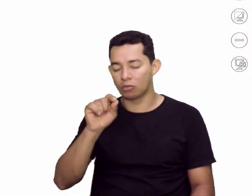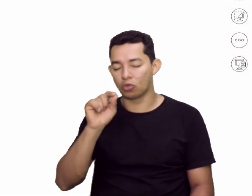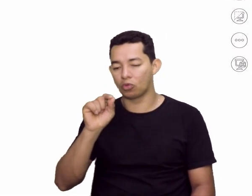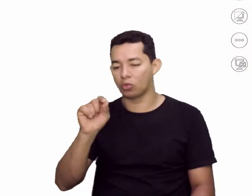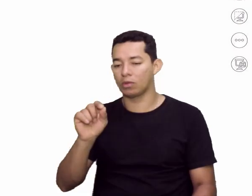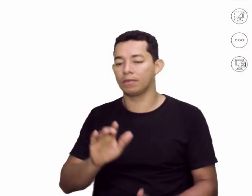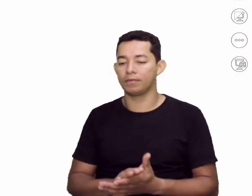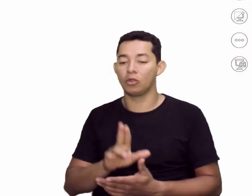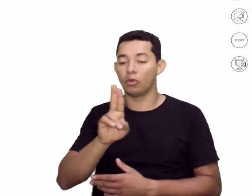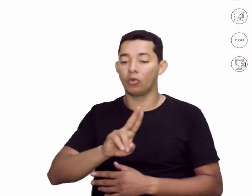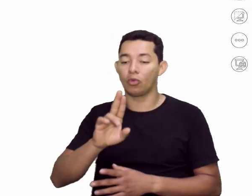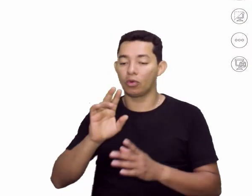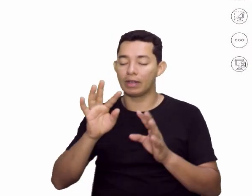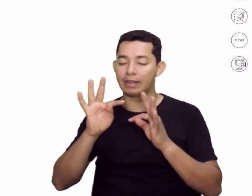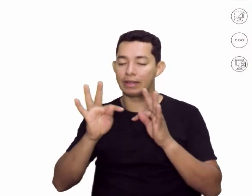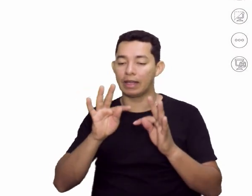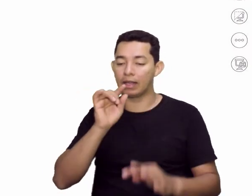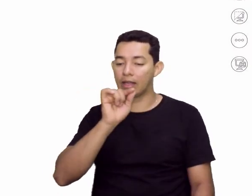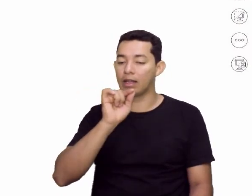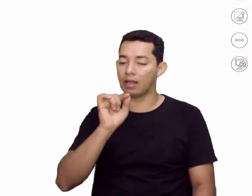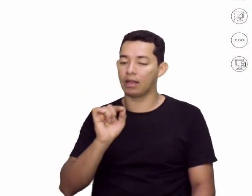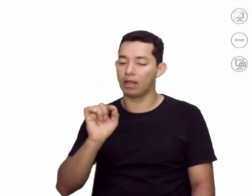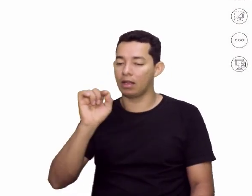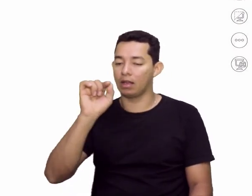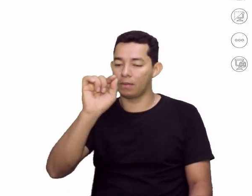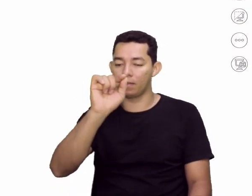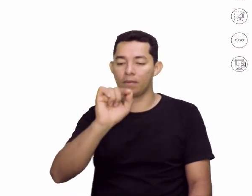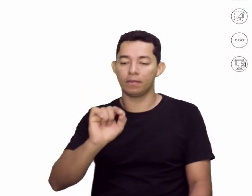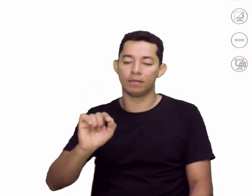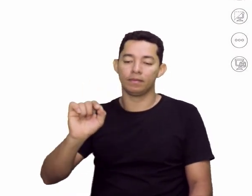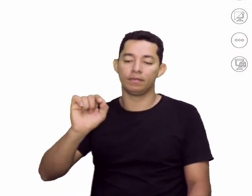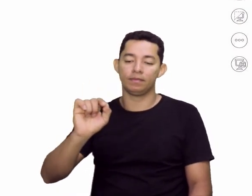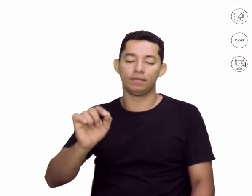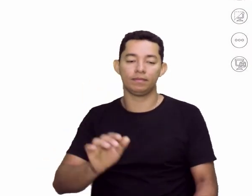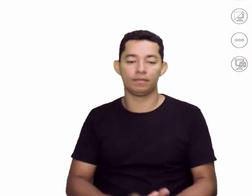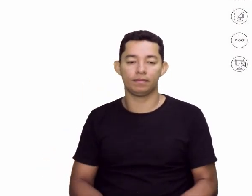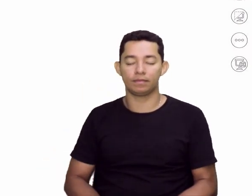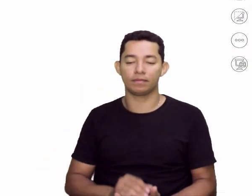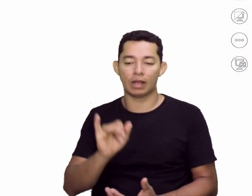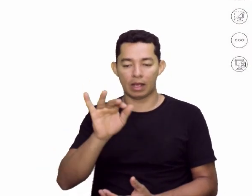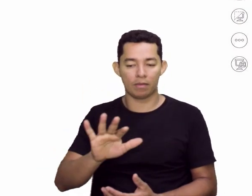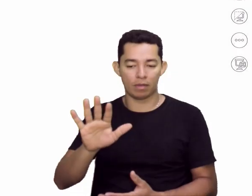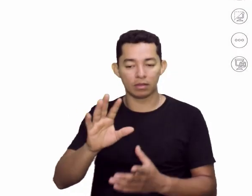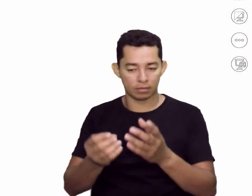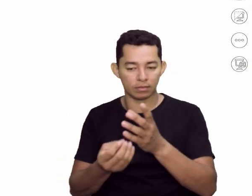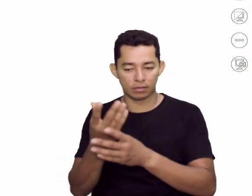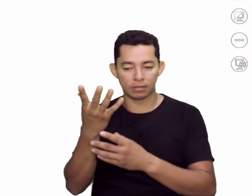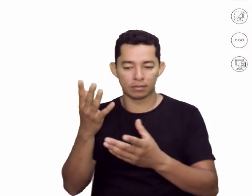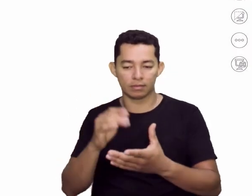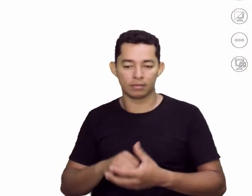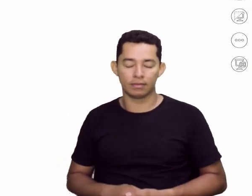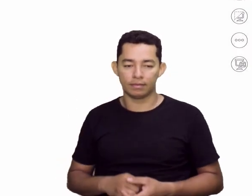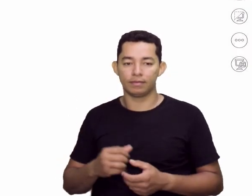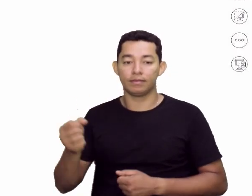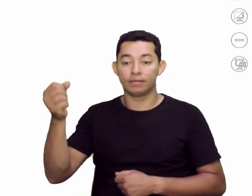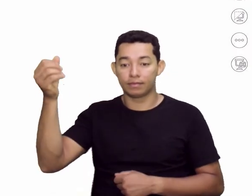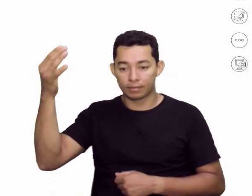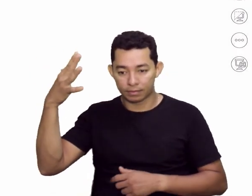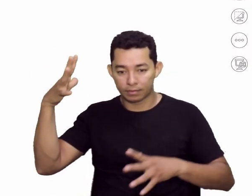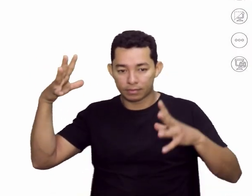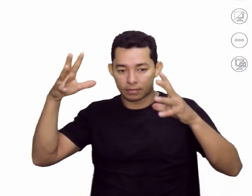que as imagens formadas por pontos. Então, colocando o claro e o escuro, já com a